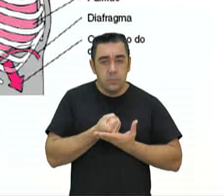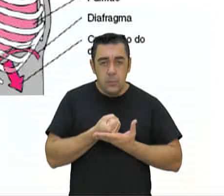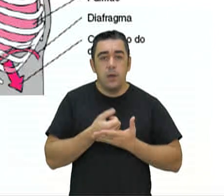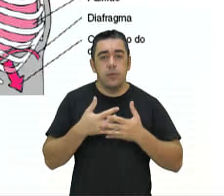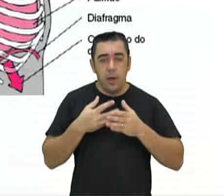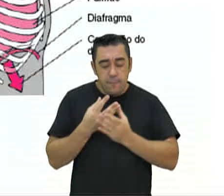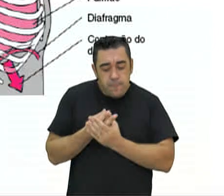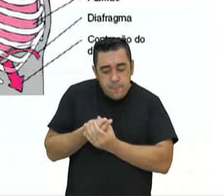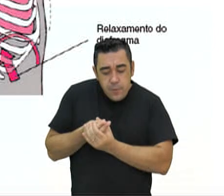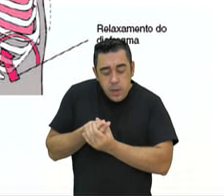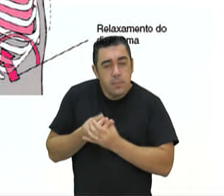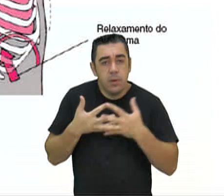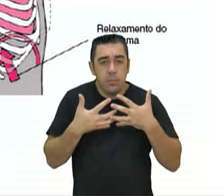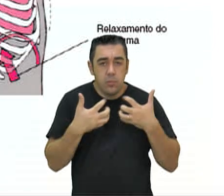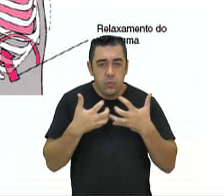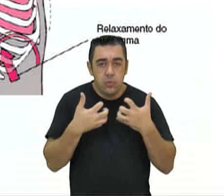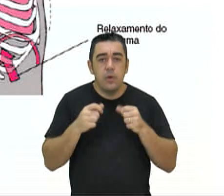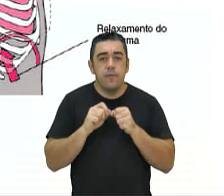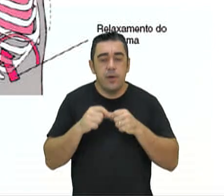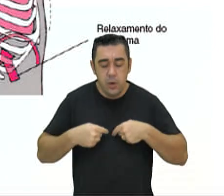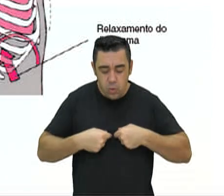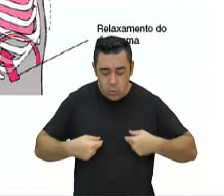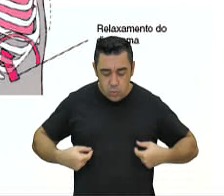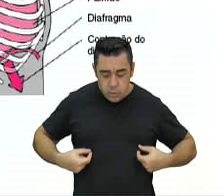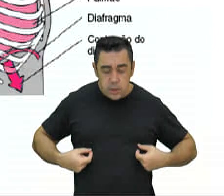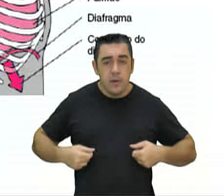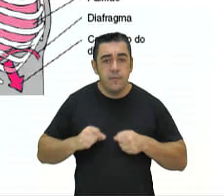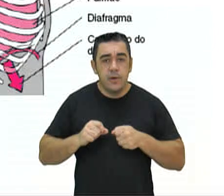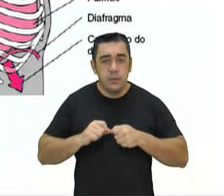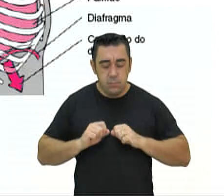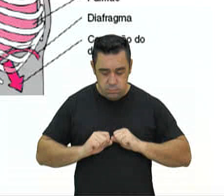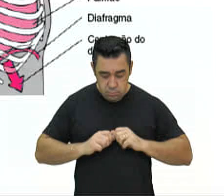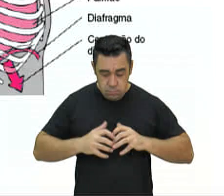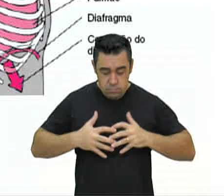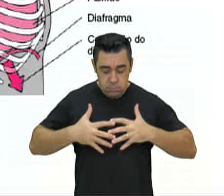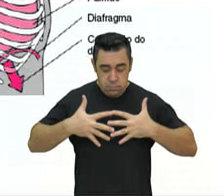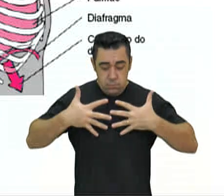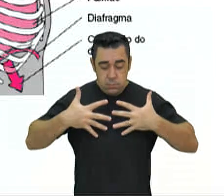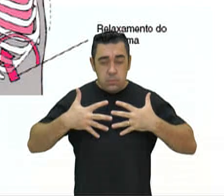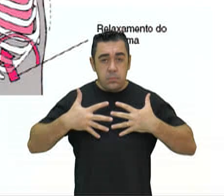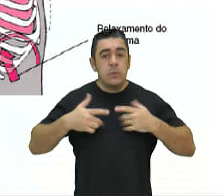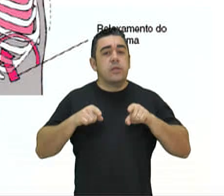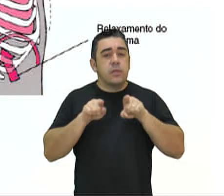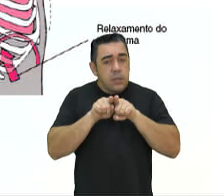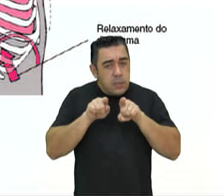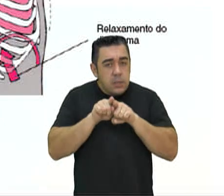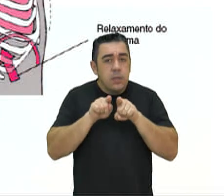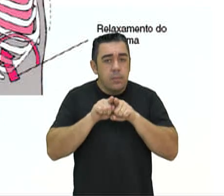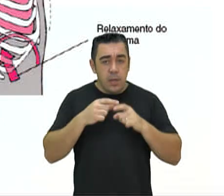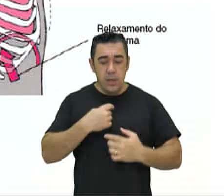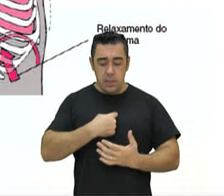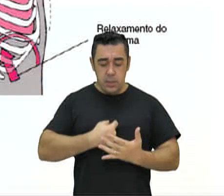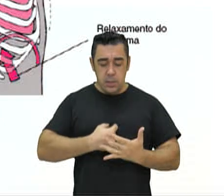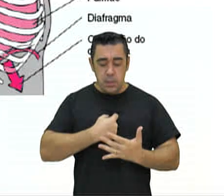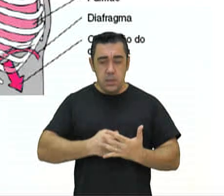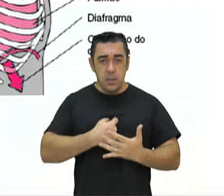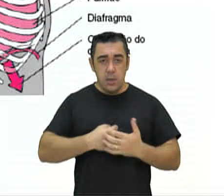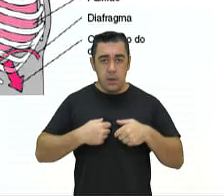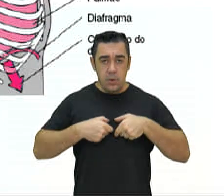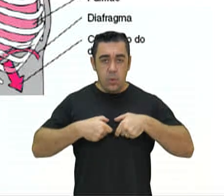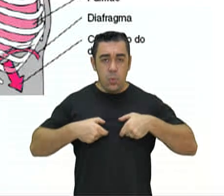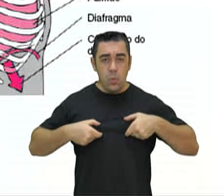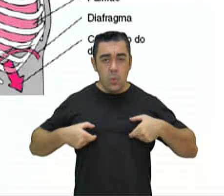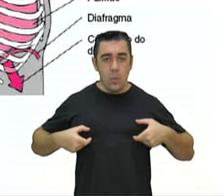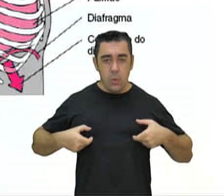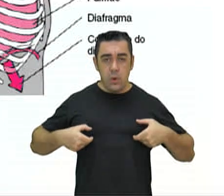musculares elevam as costelas inferiores, aumentando o diâmetro transversal do tórax inferior. Ao mesmo tempo, através do externo, as costelas superiores são